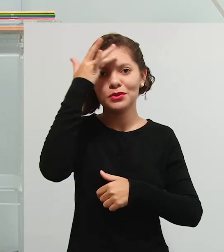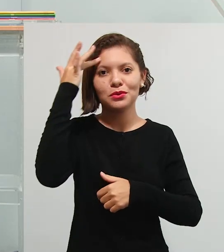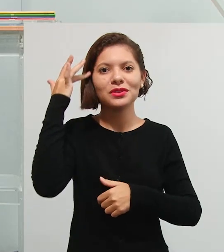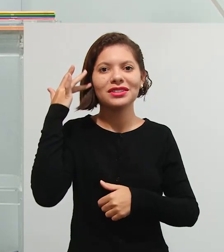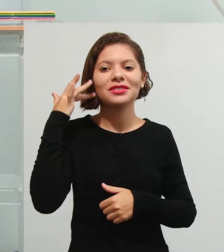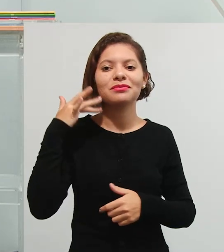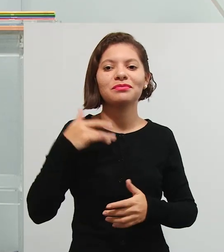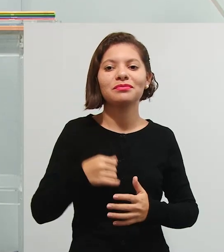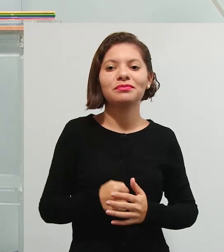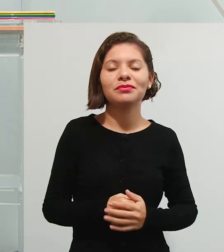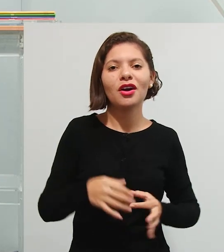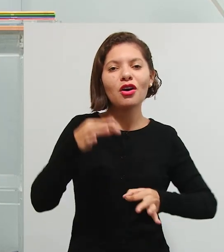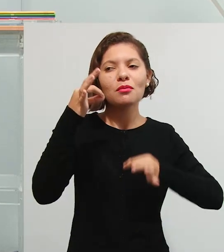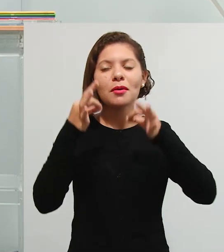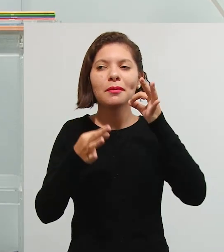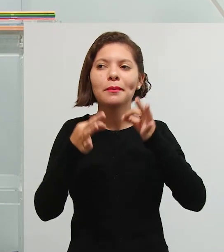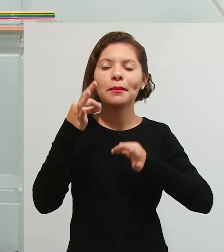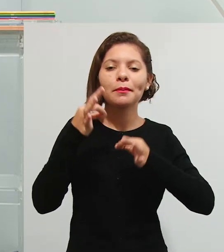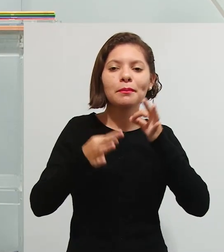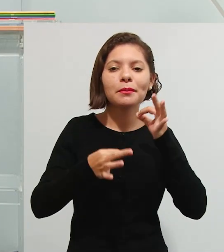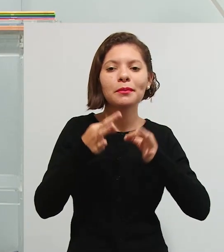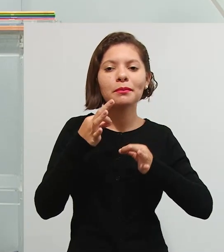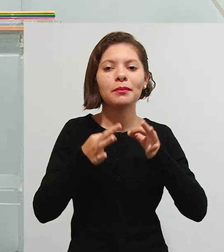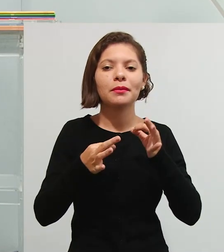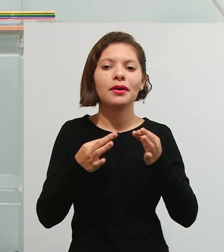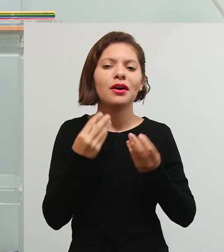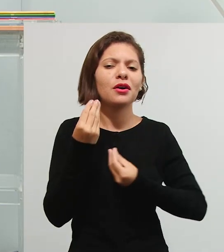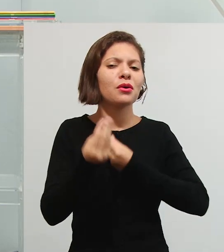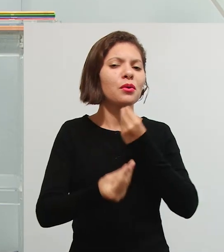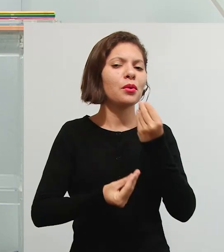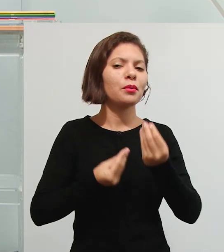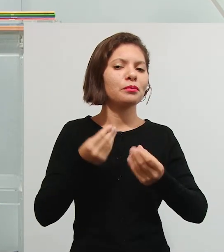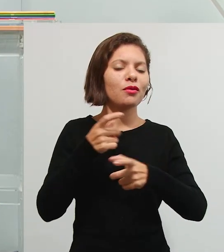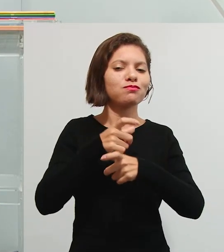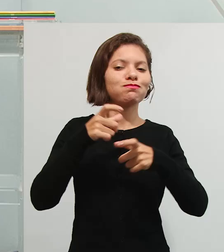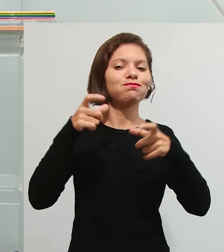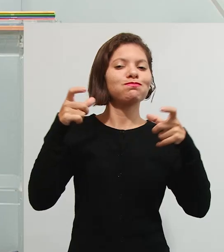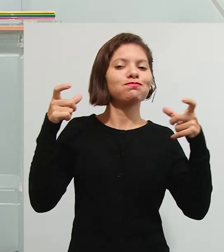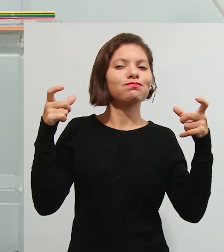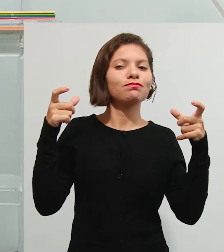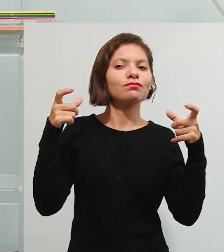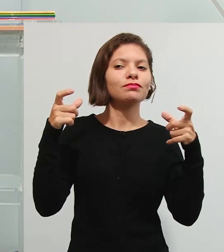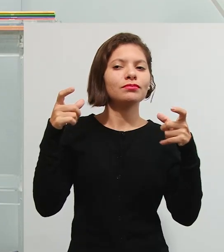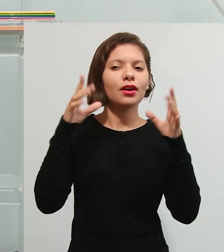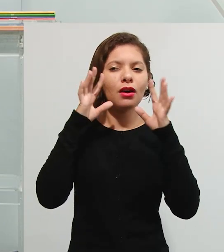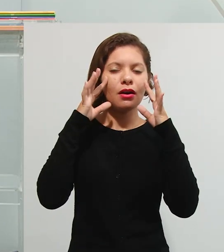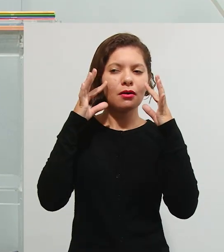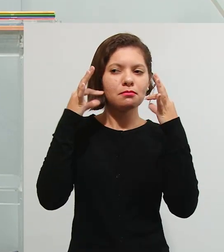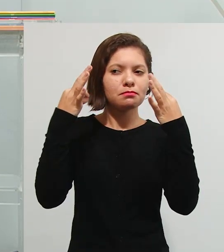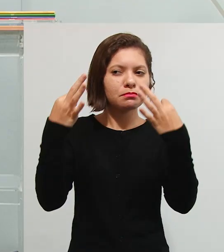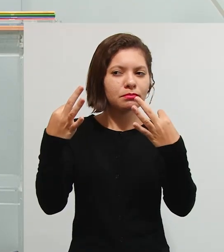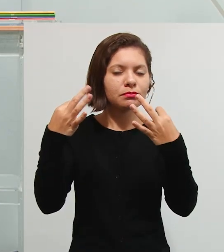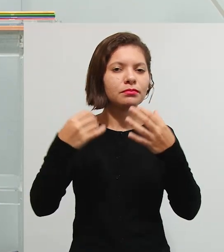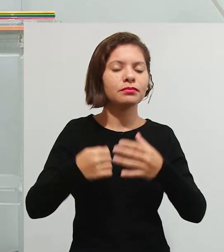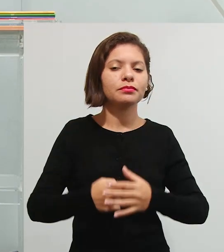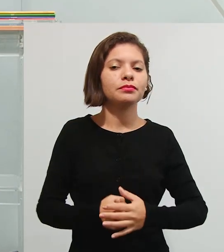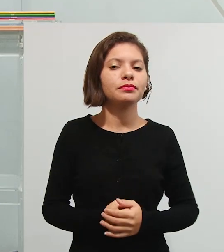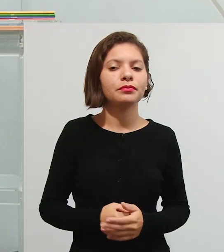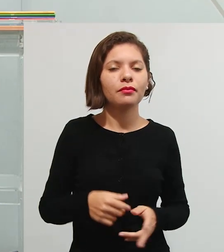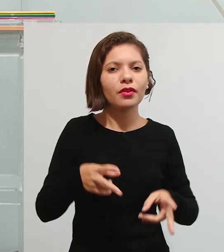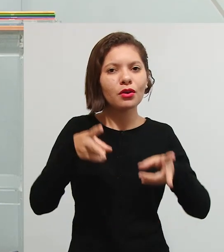colegiado geralmente decide e realiza as ações com mais propriedade, porque consegue visualizar